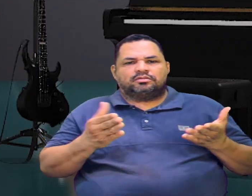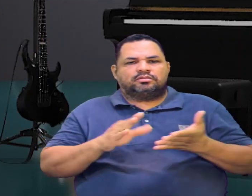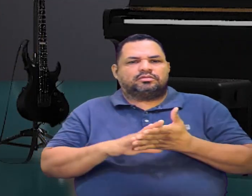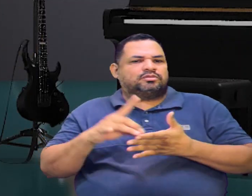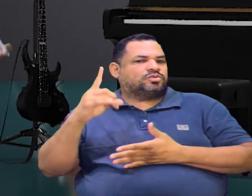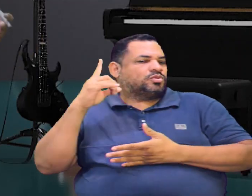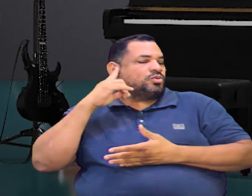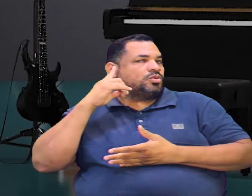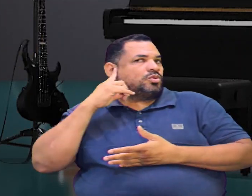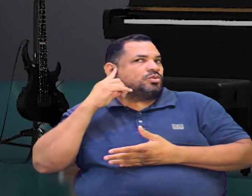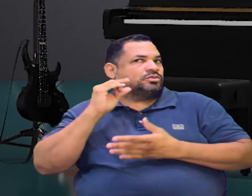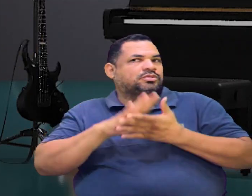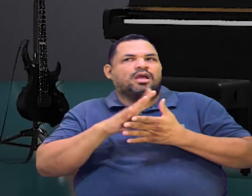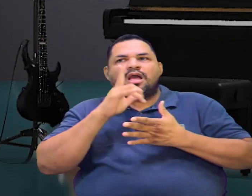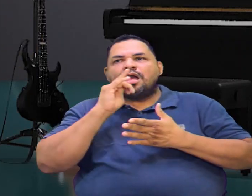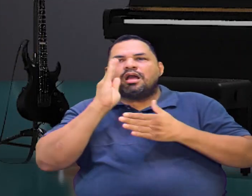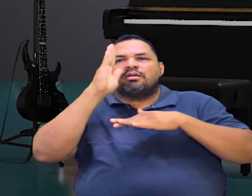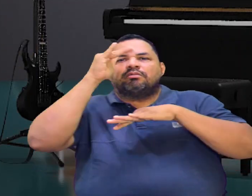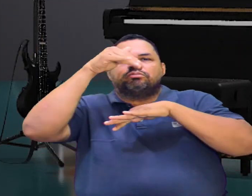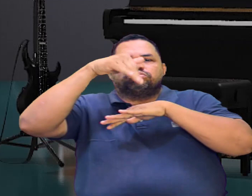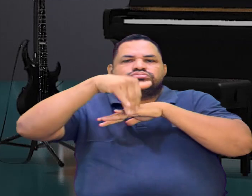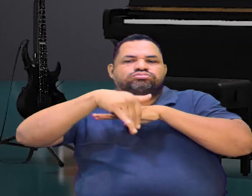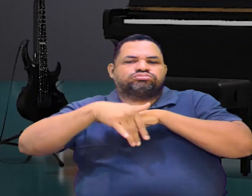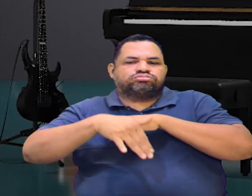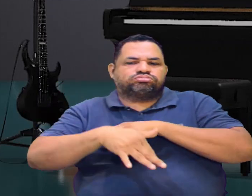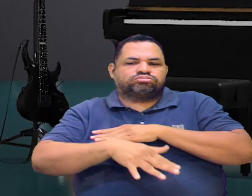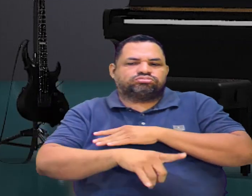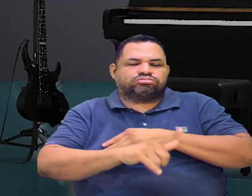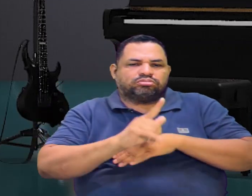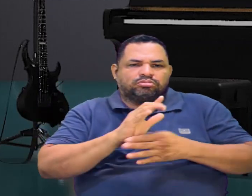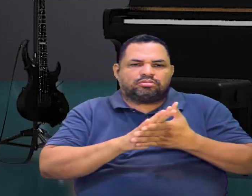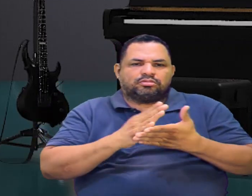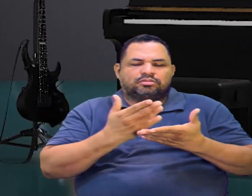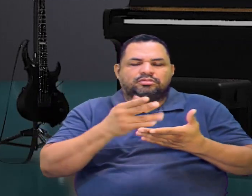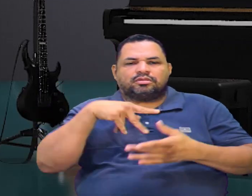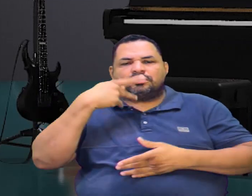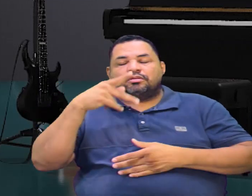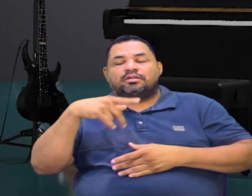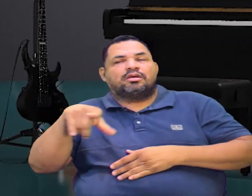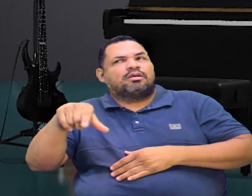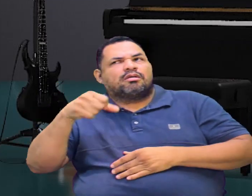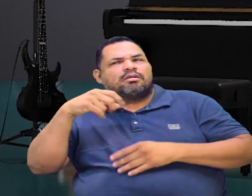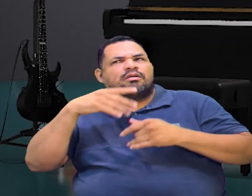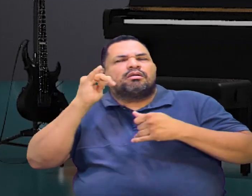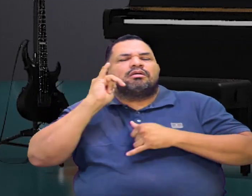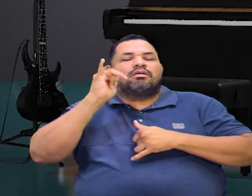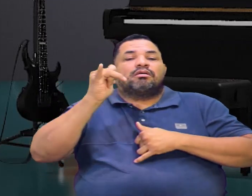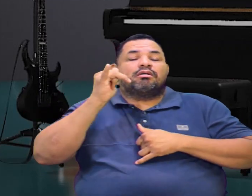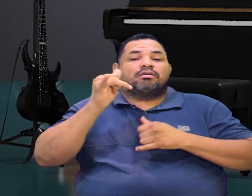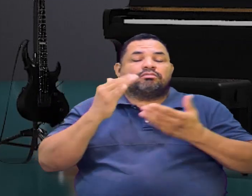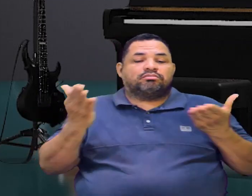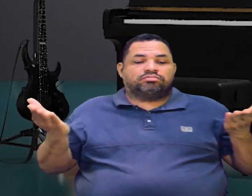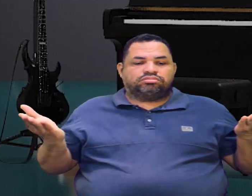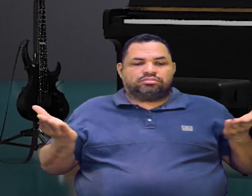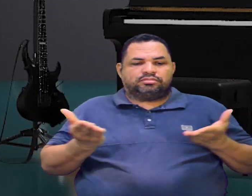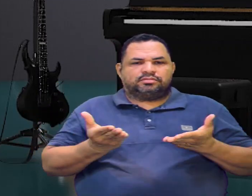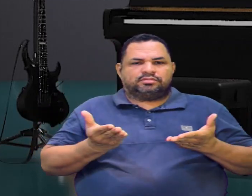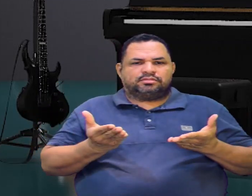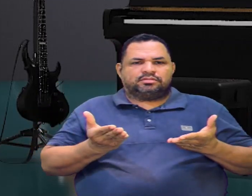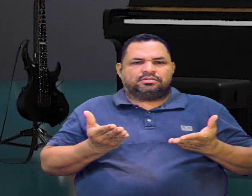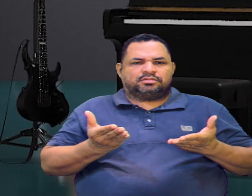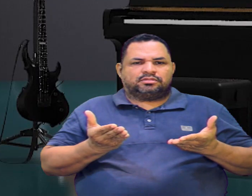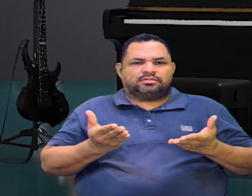som de um riacho e mostrava um riacho. E aí ela ia falando, contando a sua narrativa